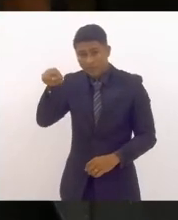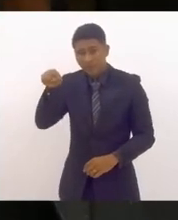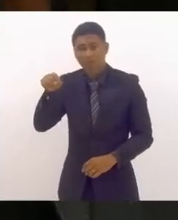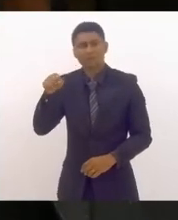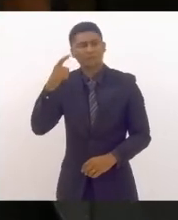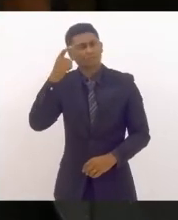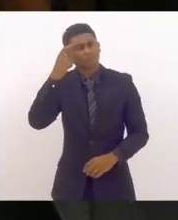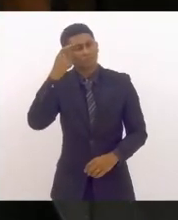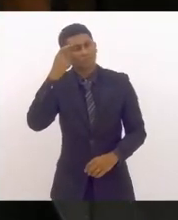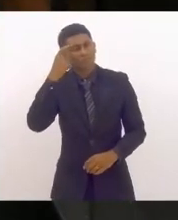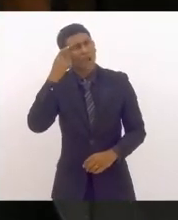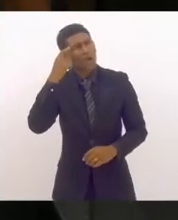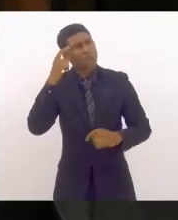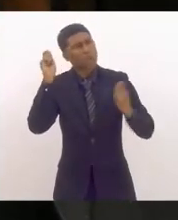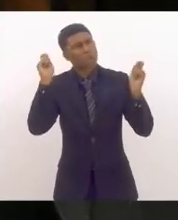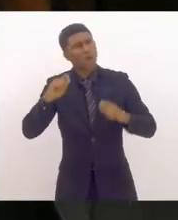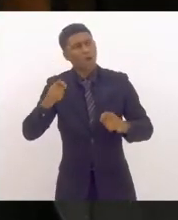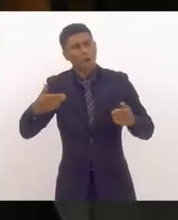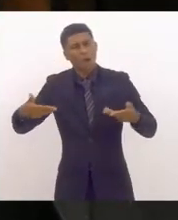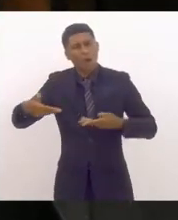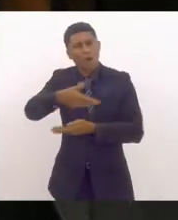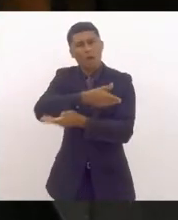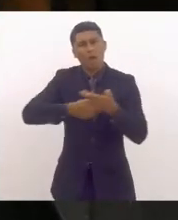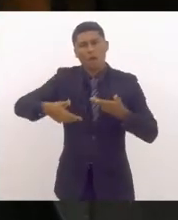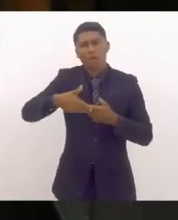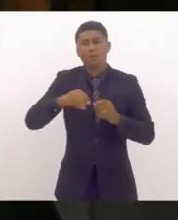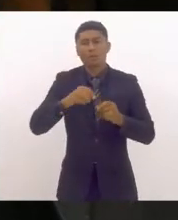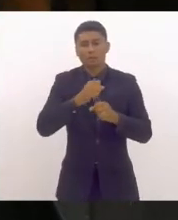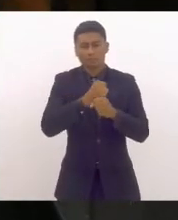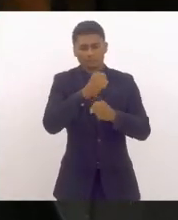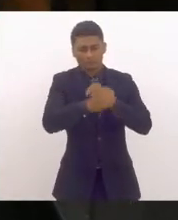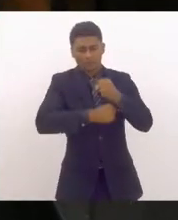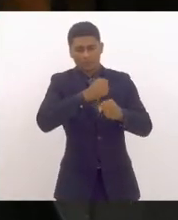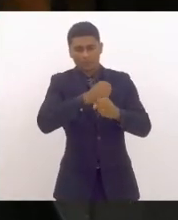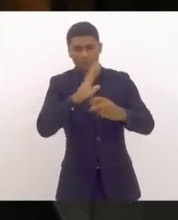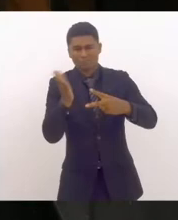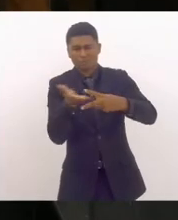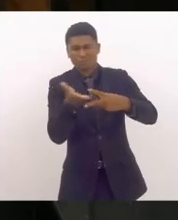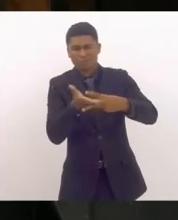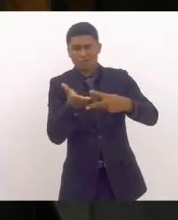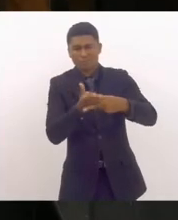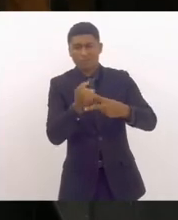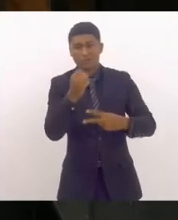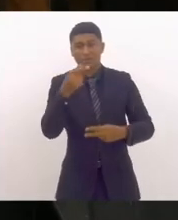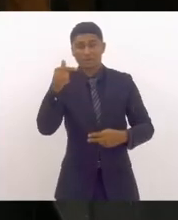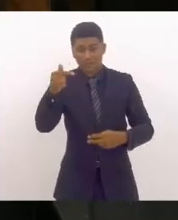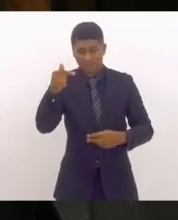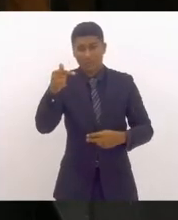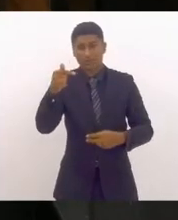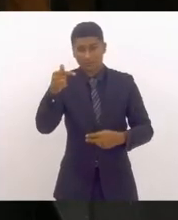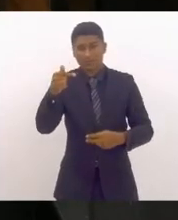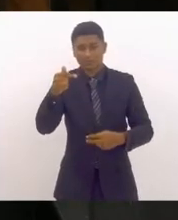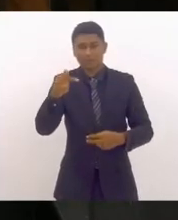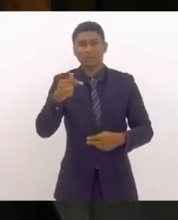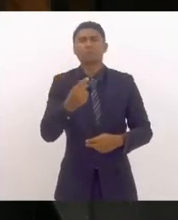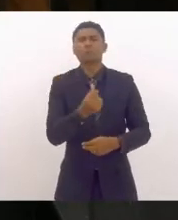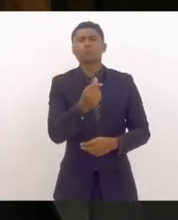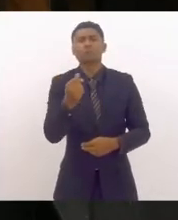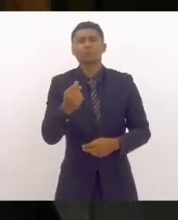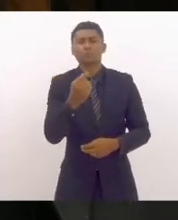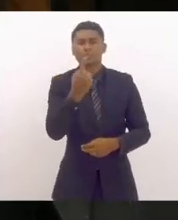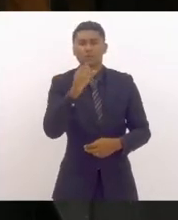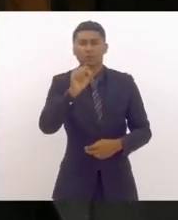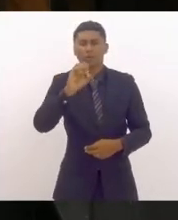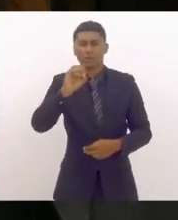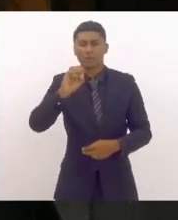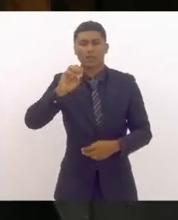por 17 parcelas anuais de 180 milhões de viagem cada parcela Aliás a primeira